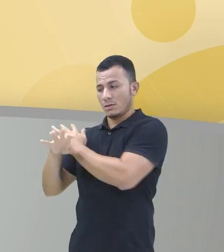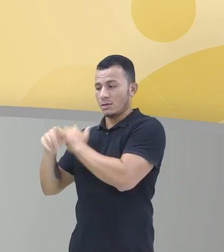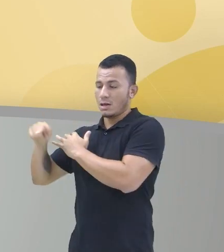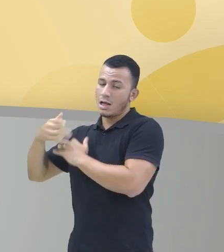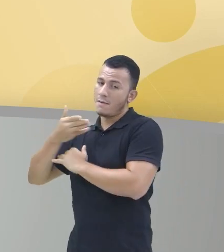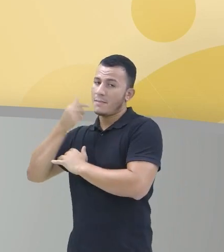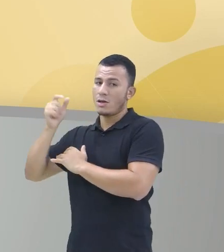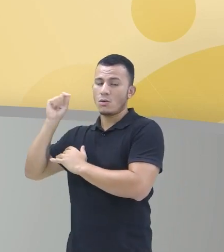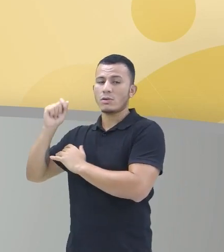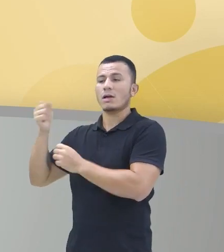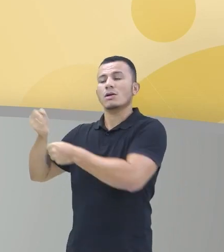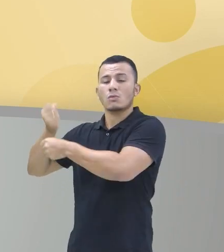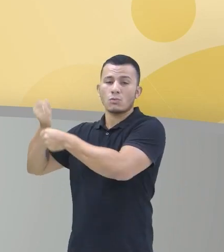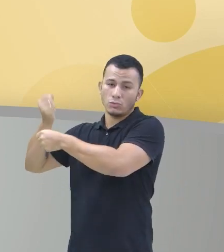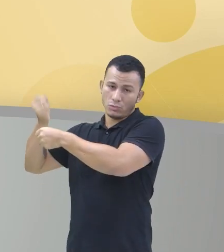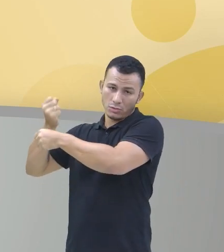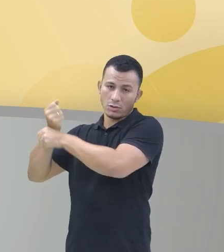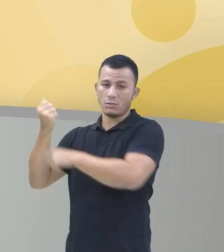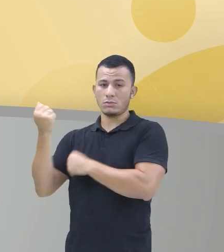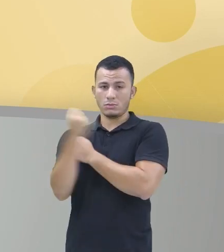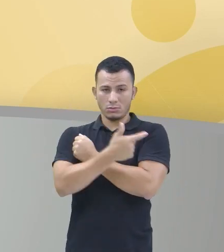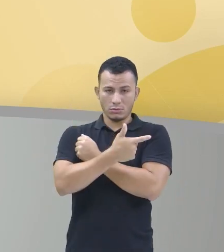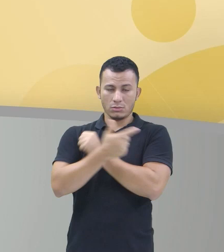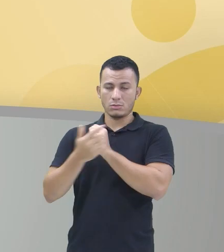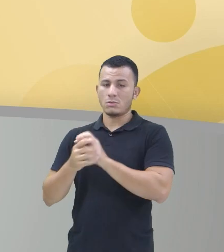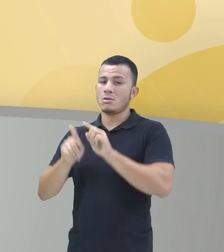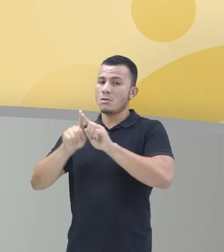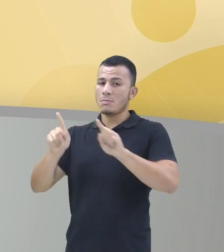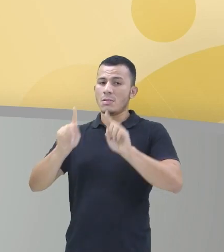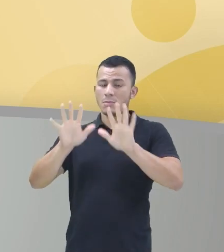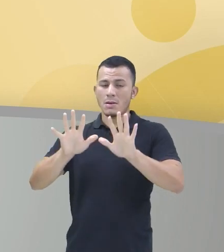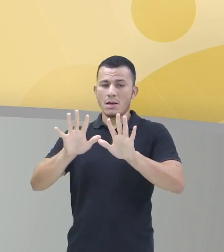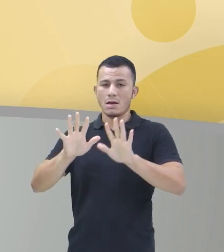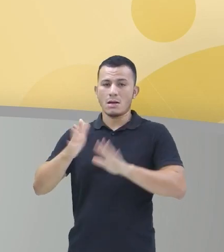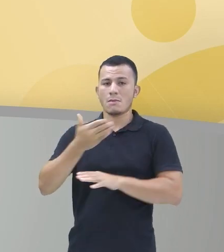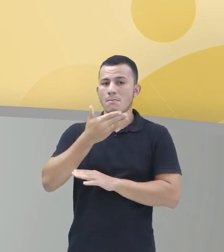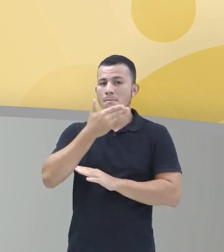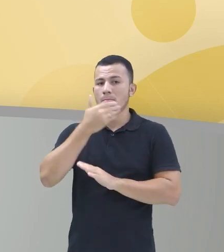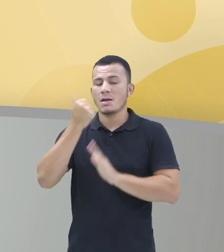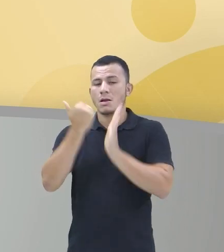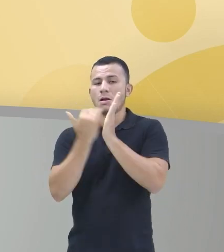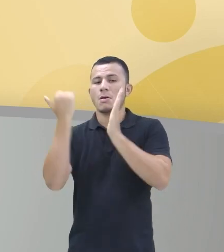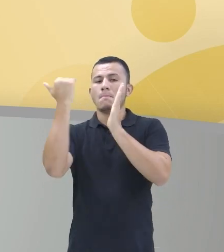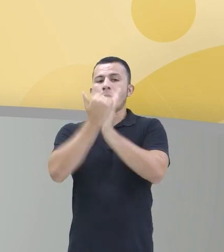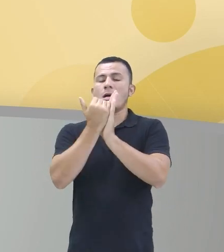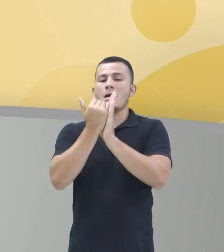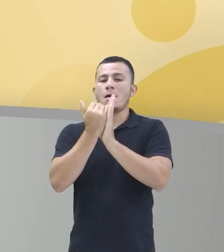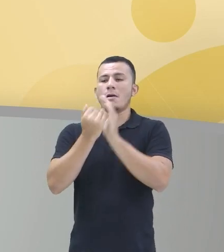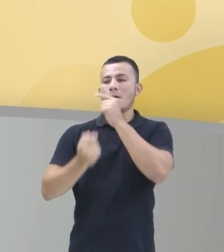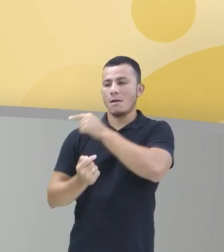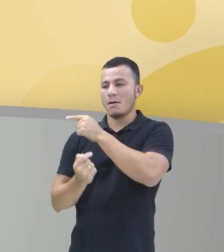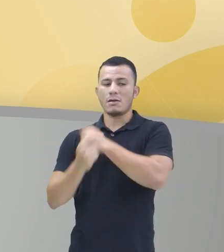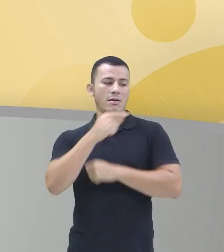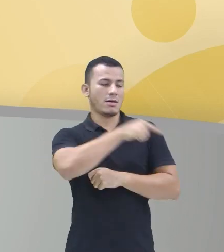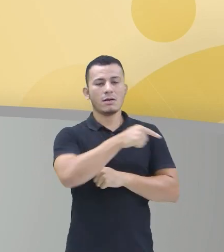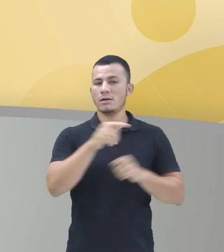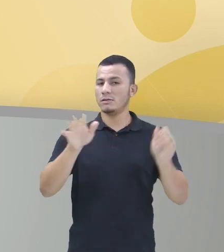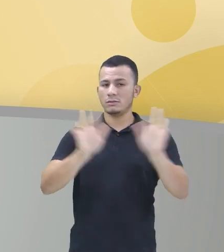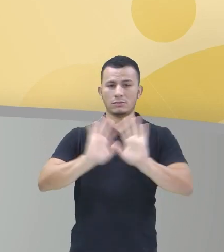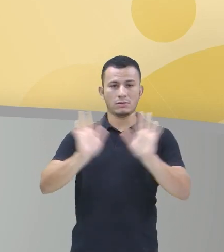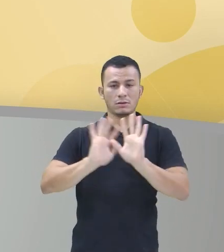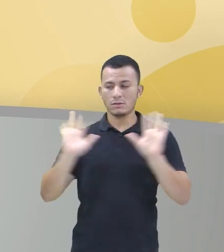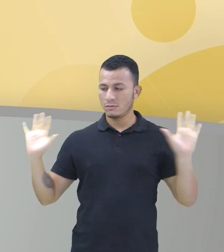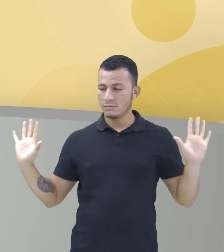zona urbana do que na zona rural. Mas não existe zona mais importante do que a outra,